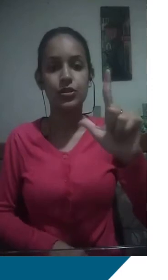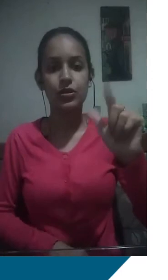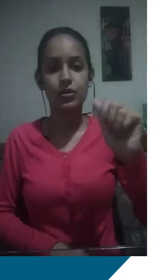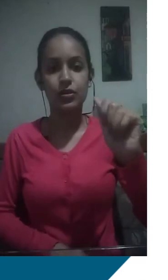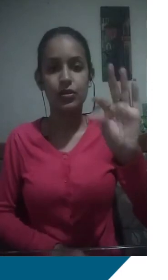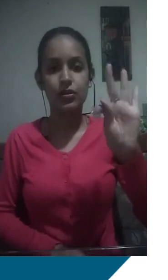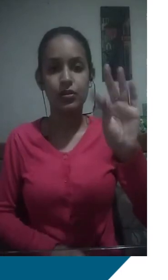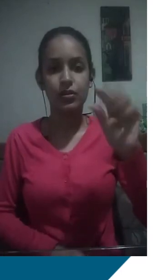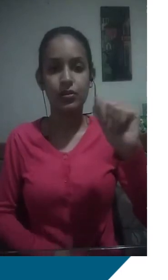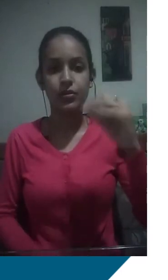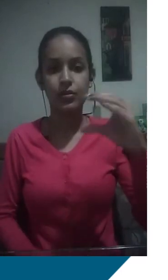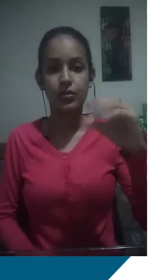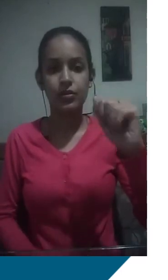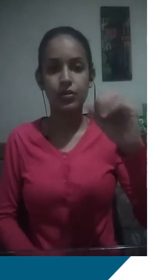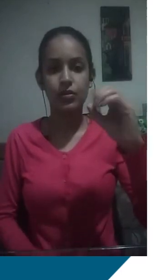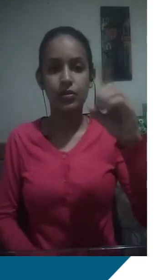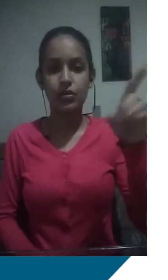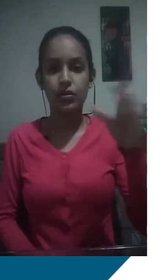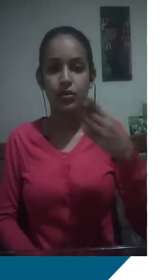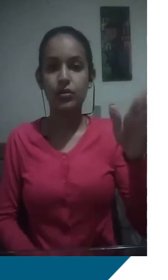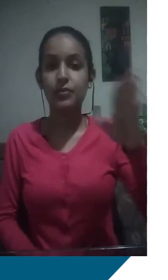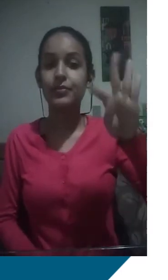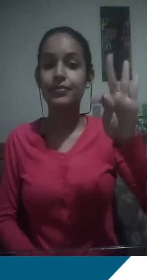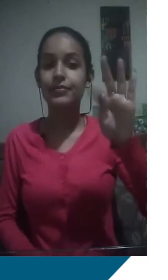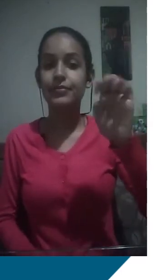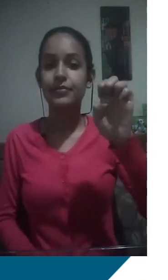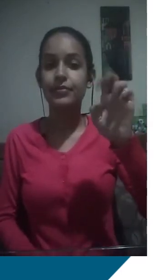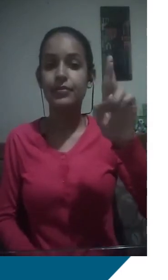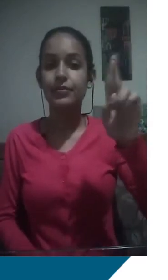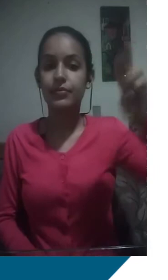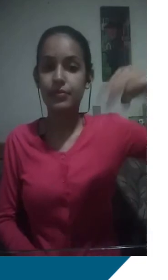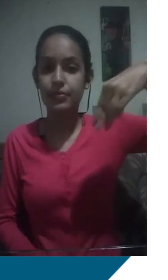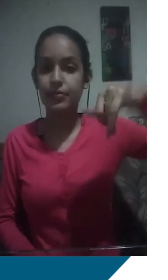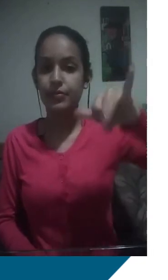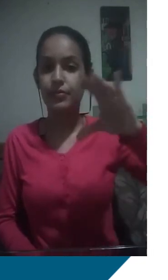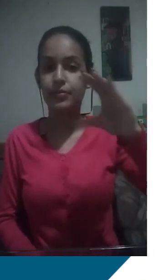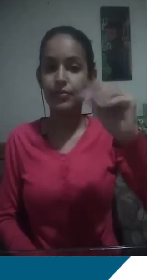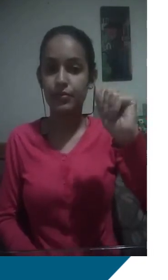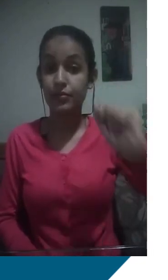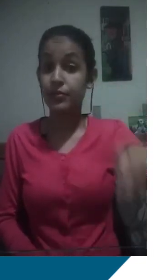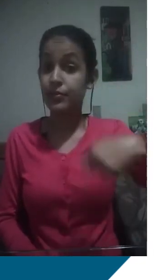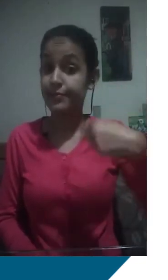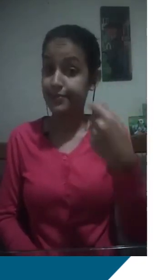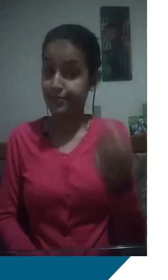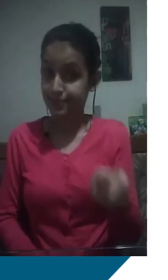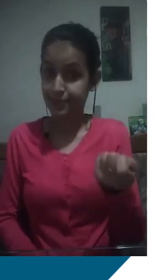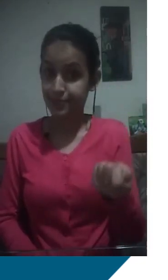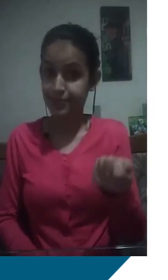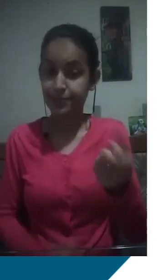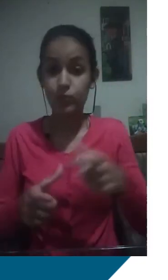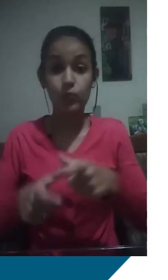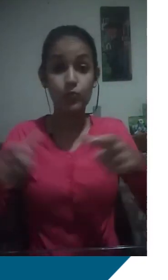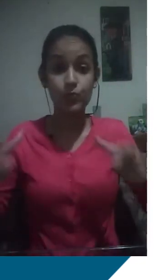Tá? Para começar, a gente tem que se lembrar do que é a temperatura, né? Qual é o conceito de temperatura? Como eu coloquei aqui para vocês,